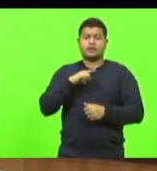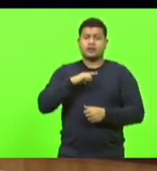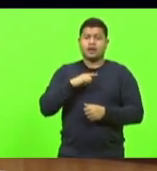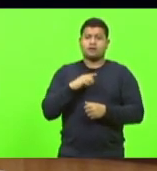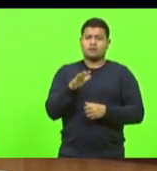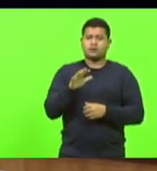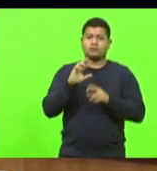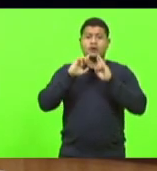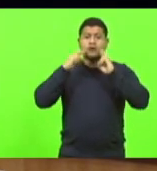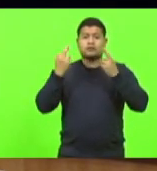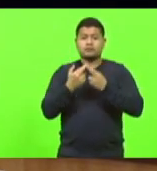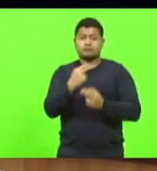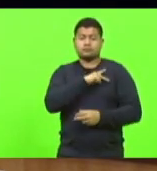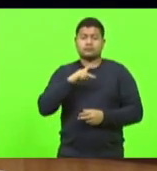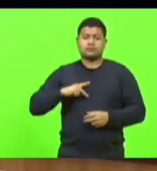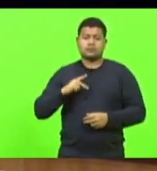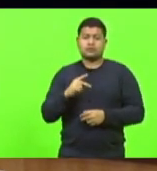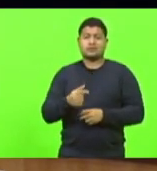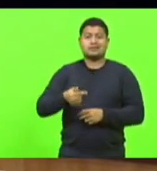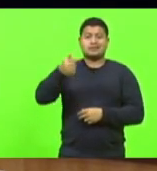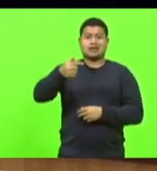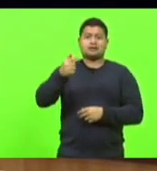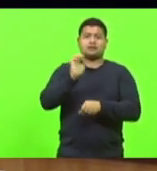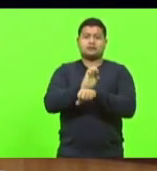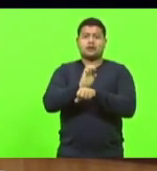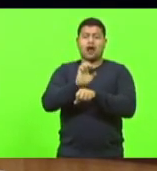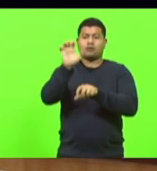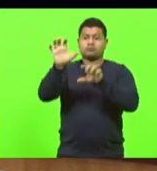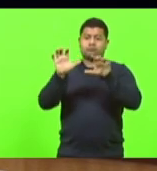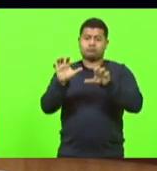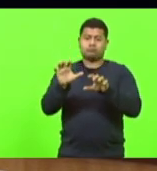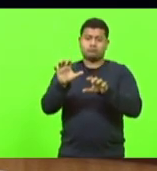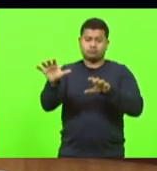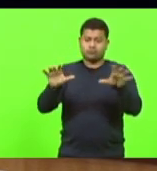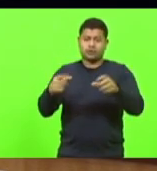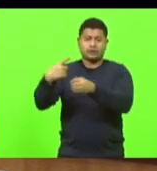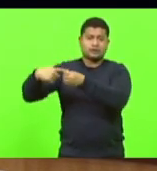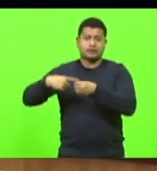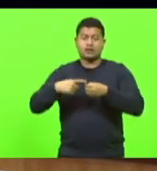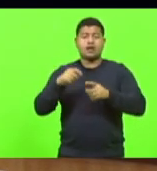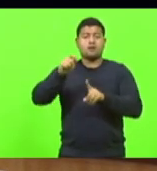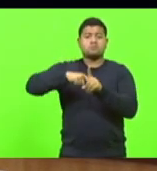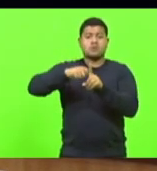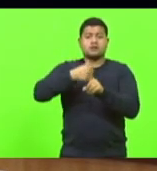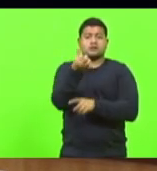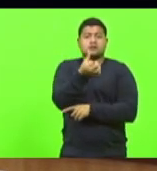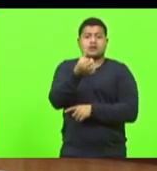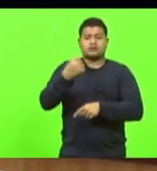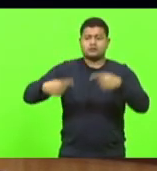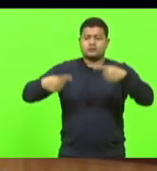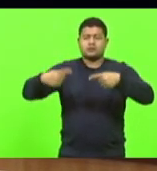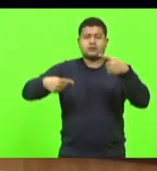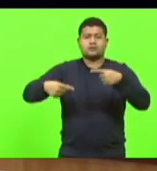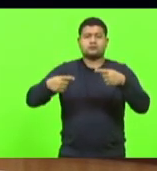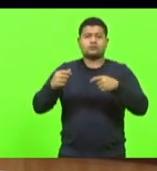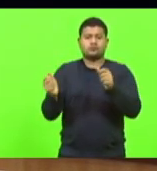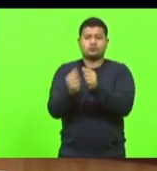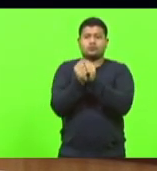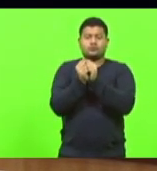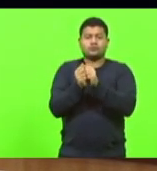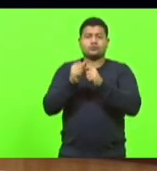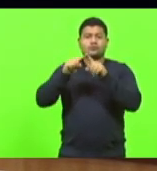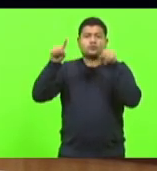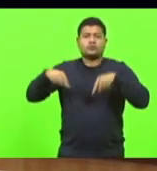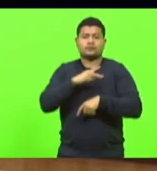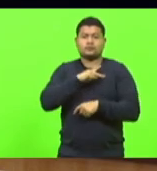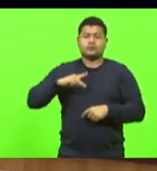no estado inteiro Deputado Kennedy durante seis meses de discussão com os servidores eu faço